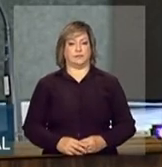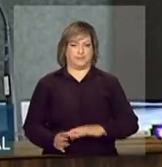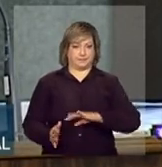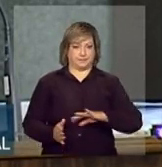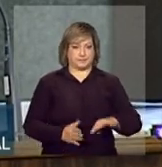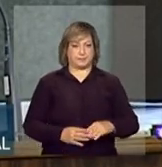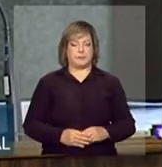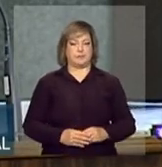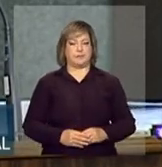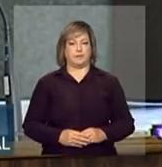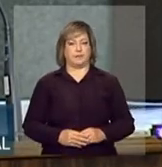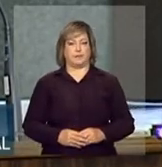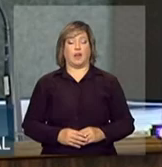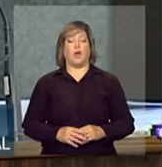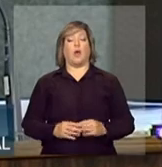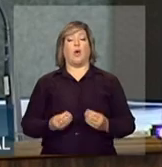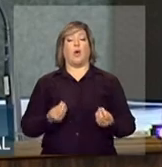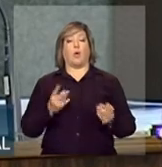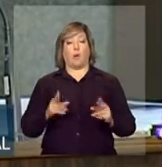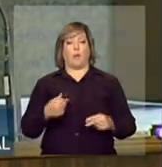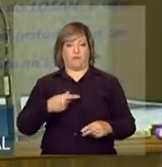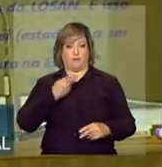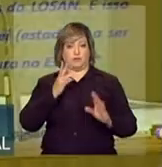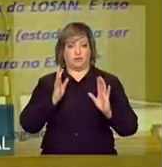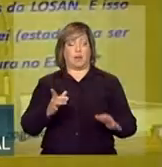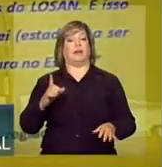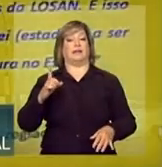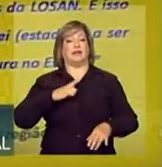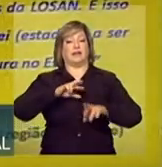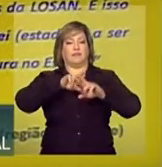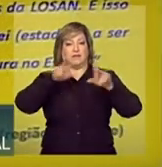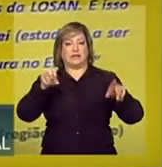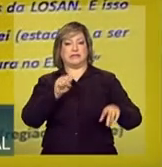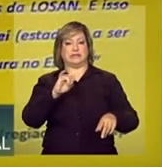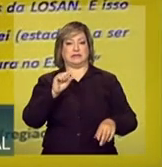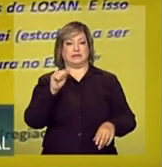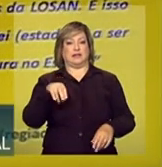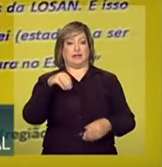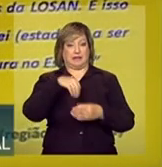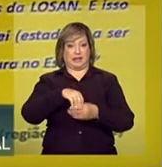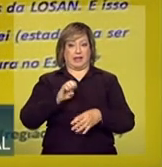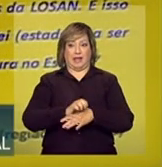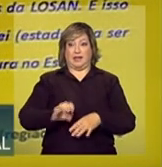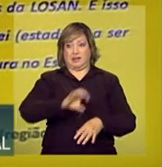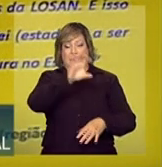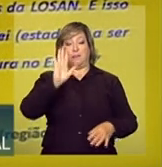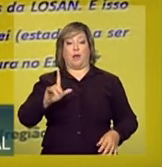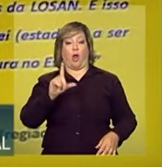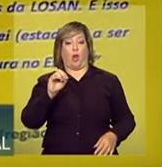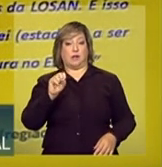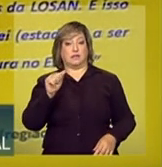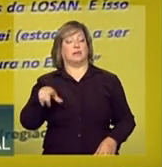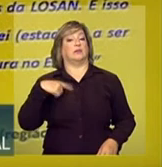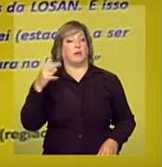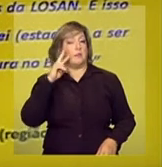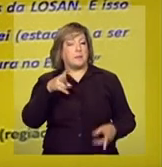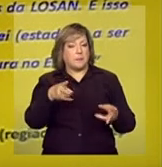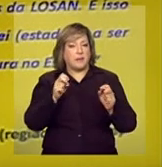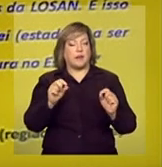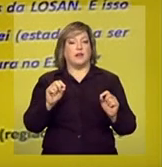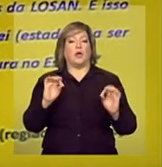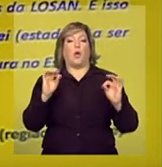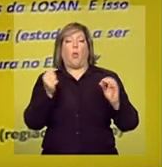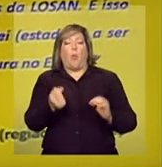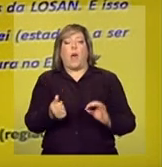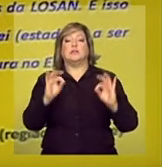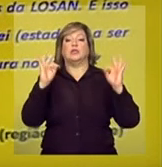Como eu disse, existem trajetórias muito diferentes para o SISAM nos estados, mas a Losan é percebida por quase todos os